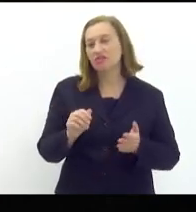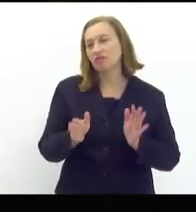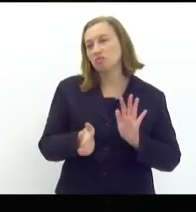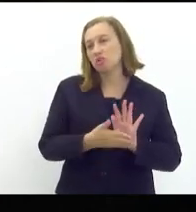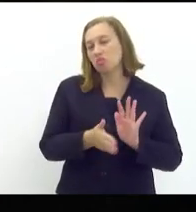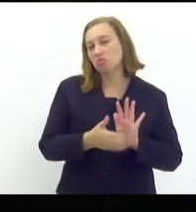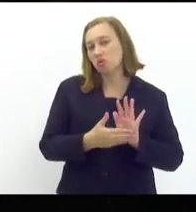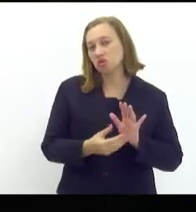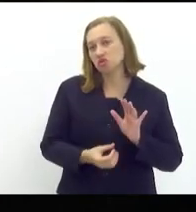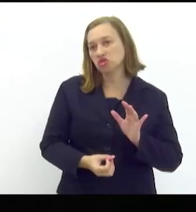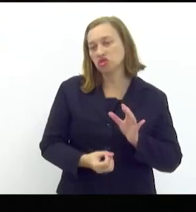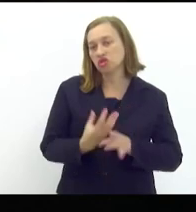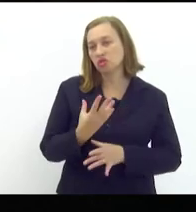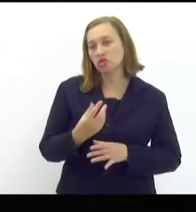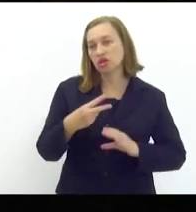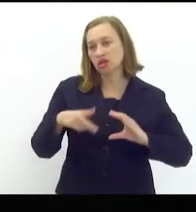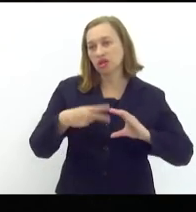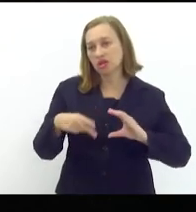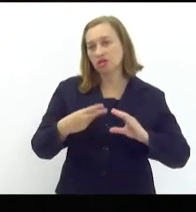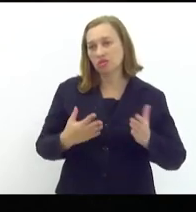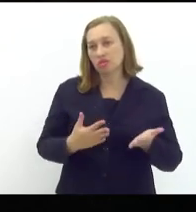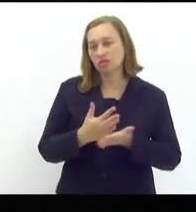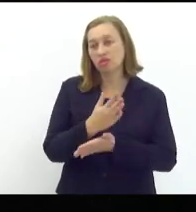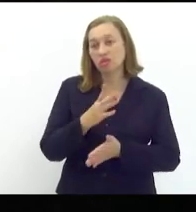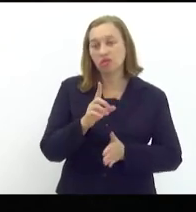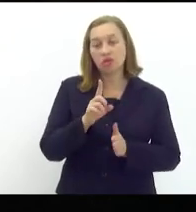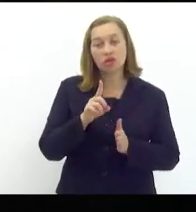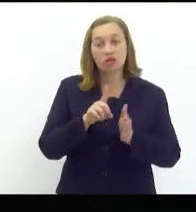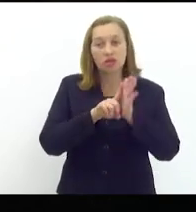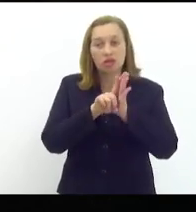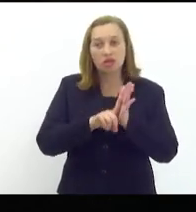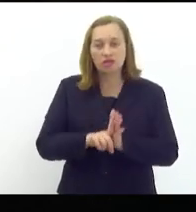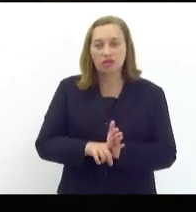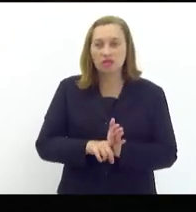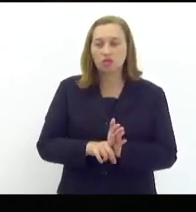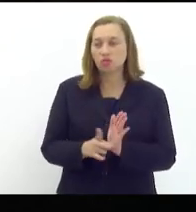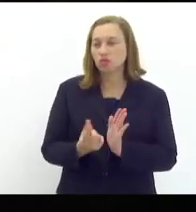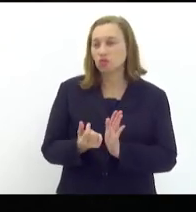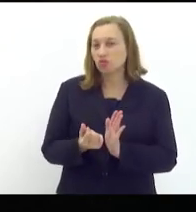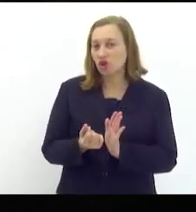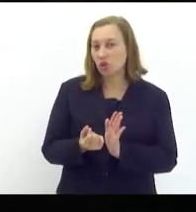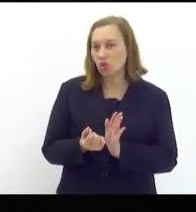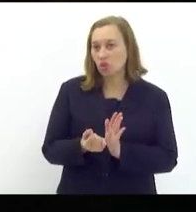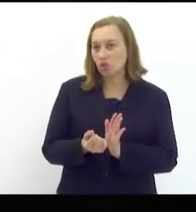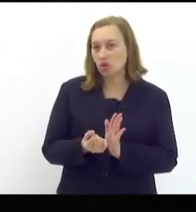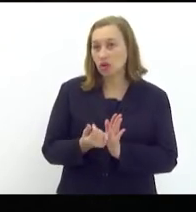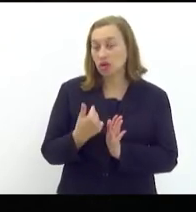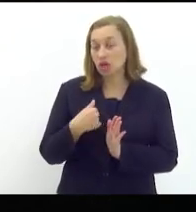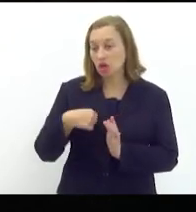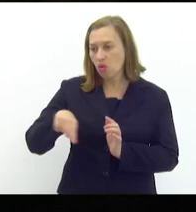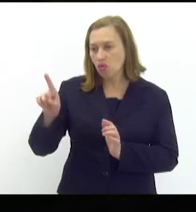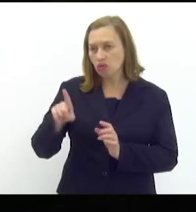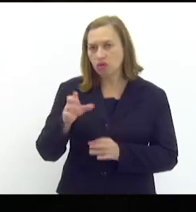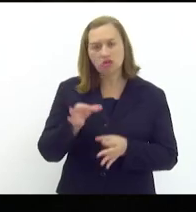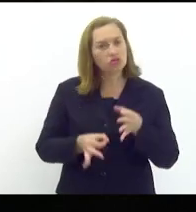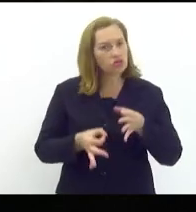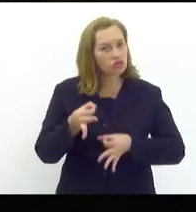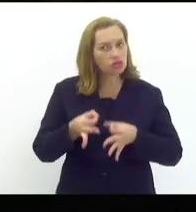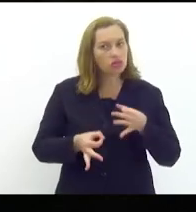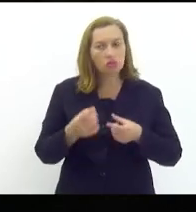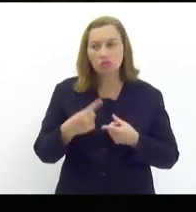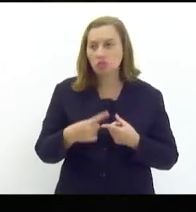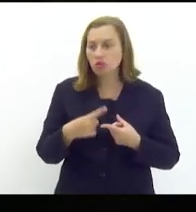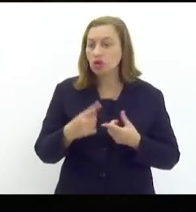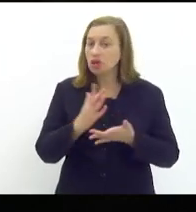e a Câmara provou de revisão do valor venal que eu fui para justiça porque